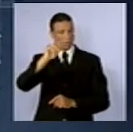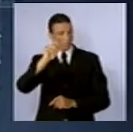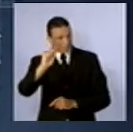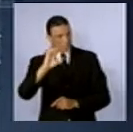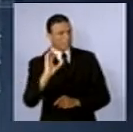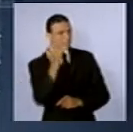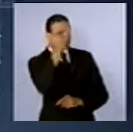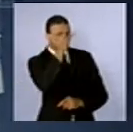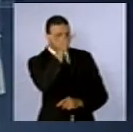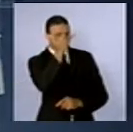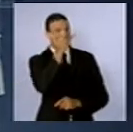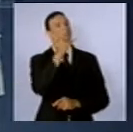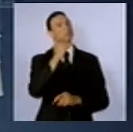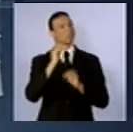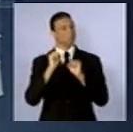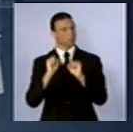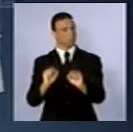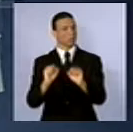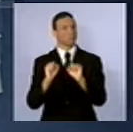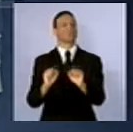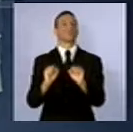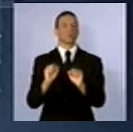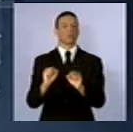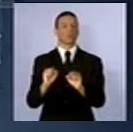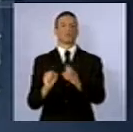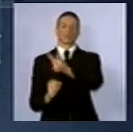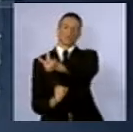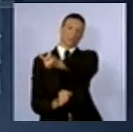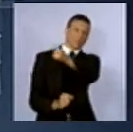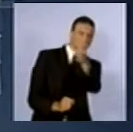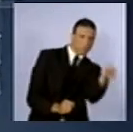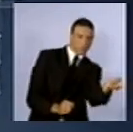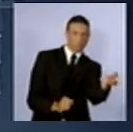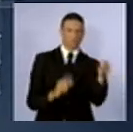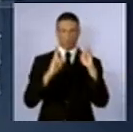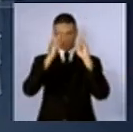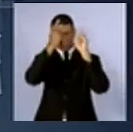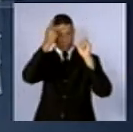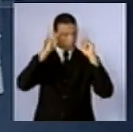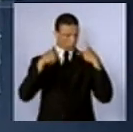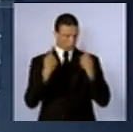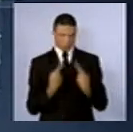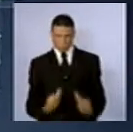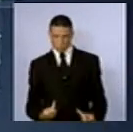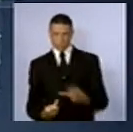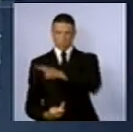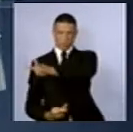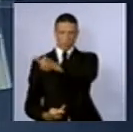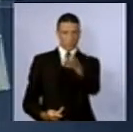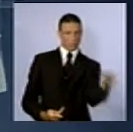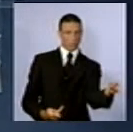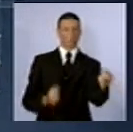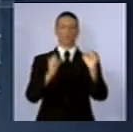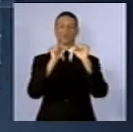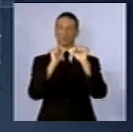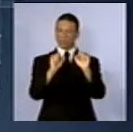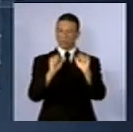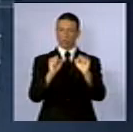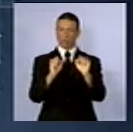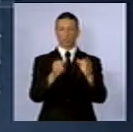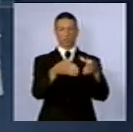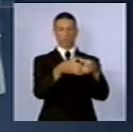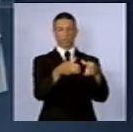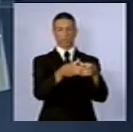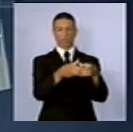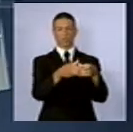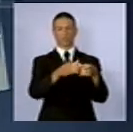classificado como Possivelmente cancerígeno para os humanos ou seja foi classificado né dentro do grupo